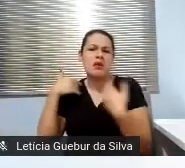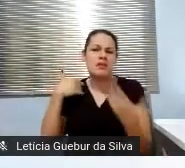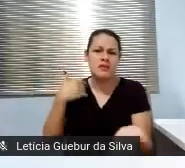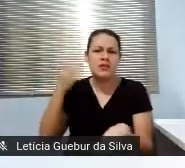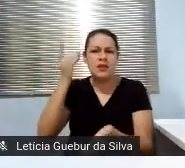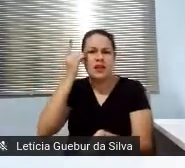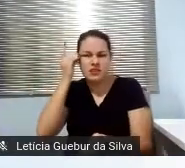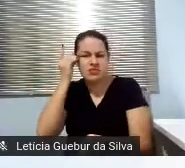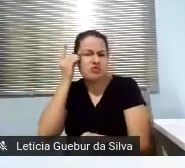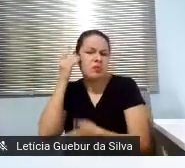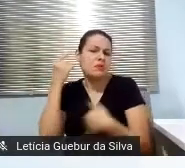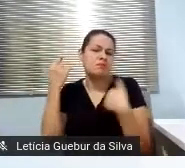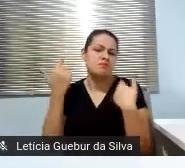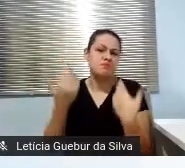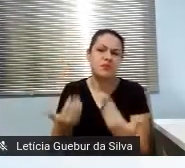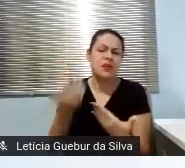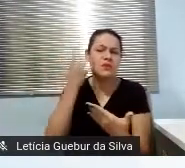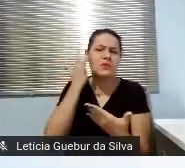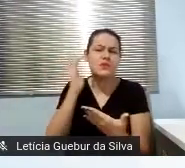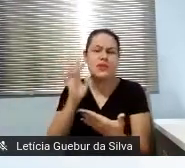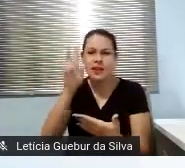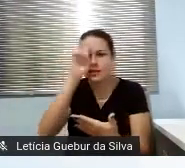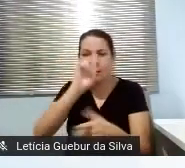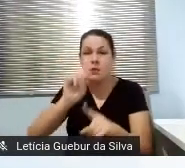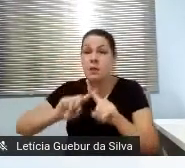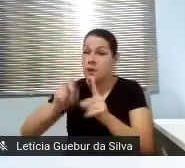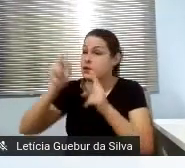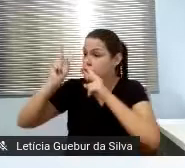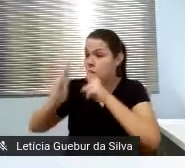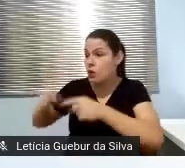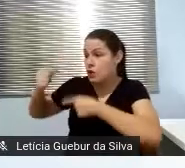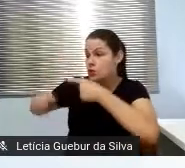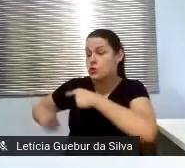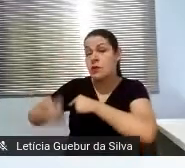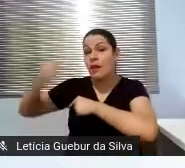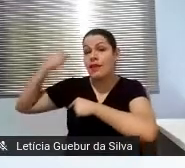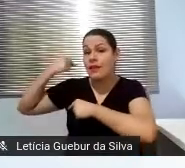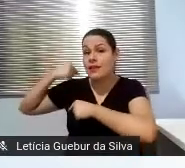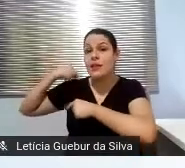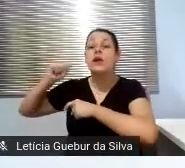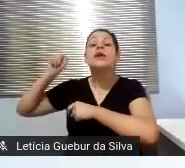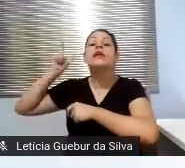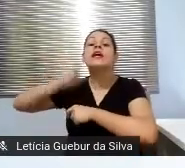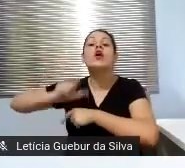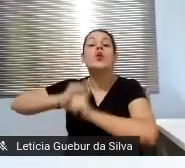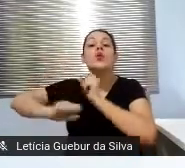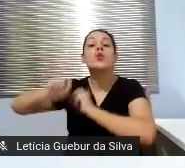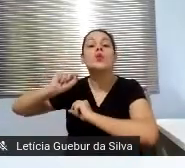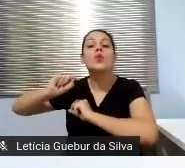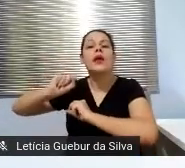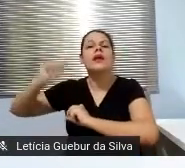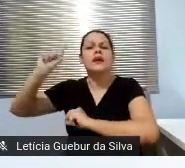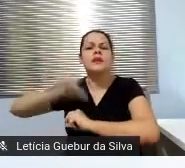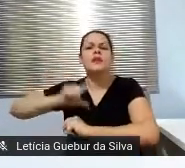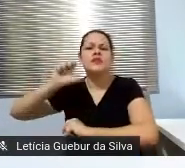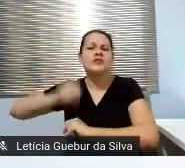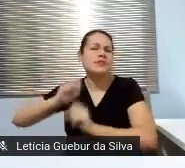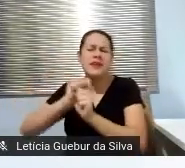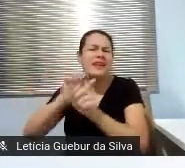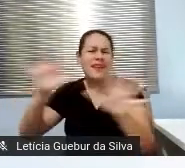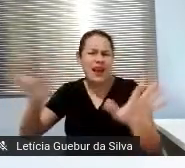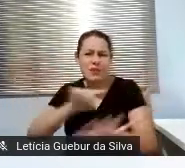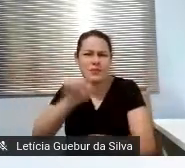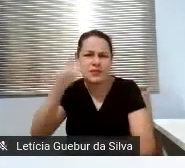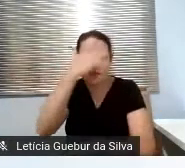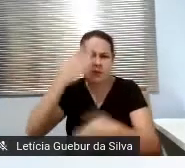governo Lula, também houve essa mesma discussão e venceu que tinha para ser bem claro com o